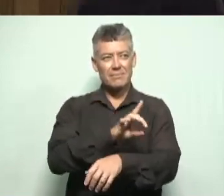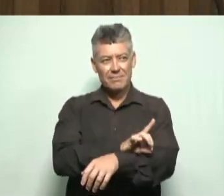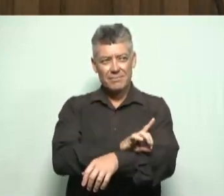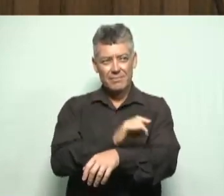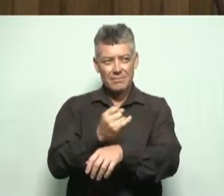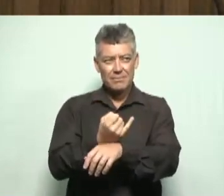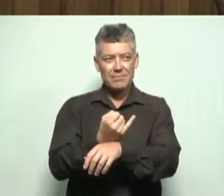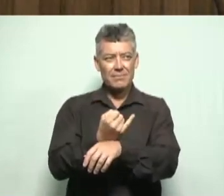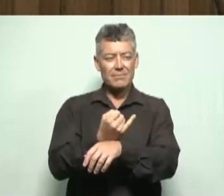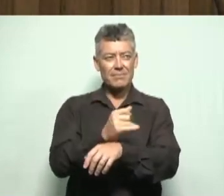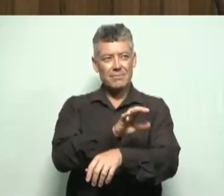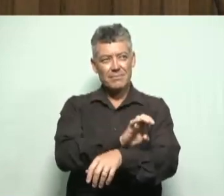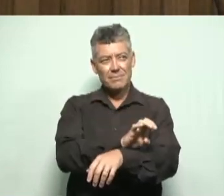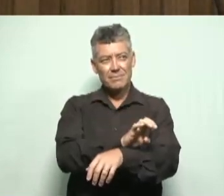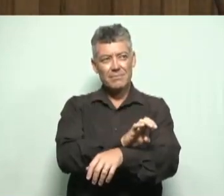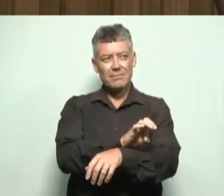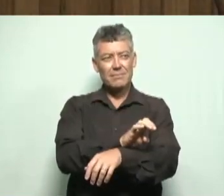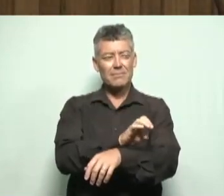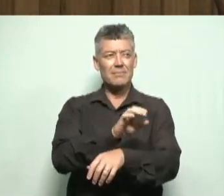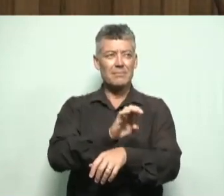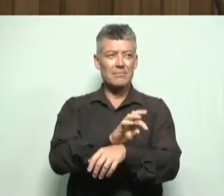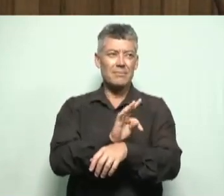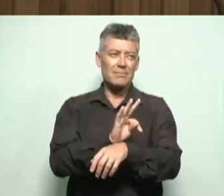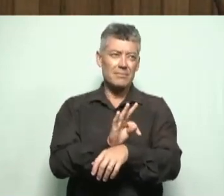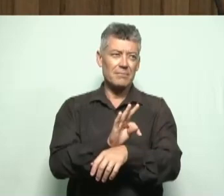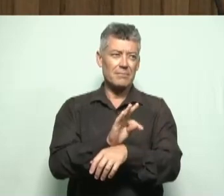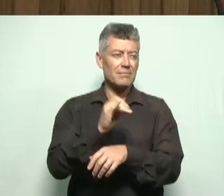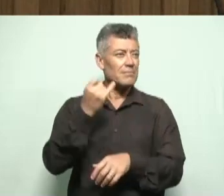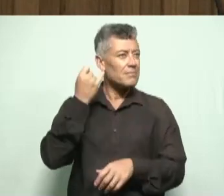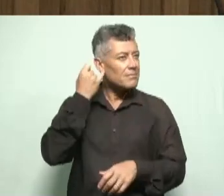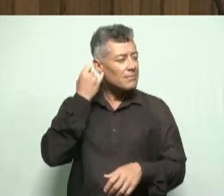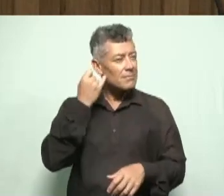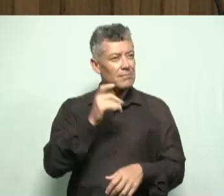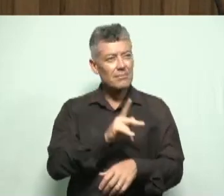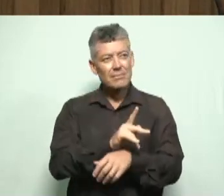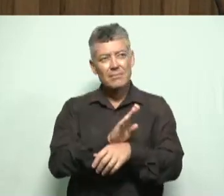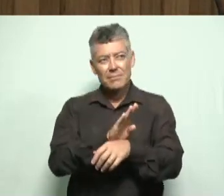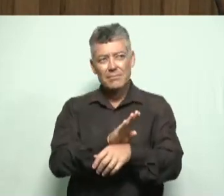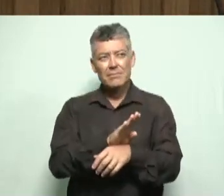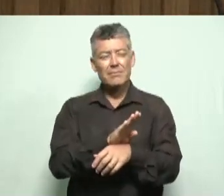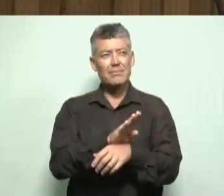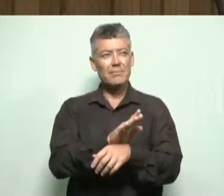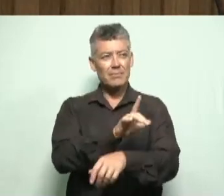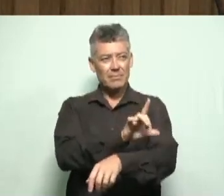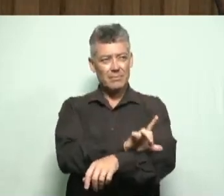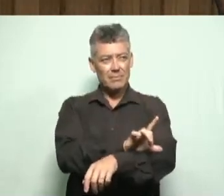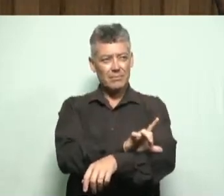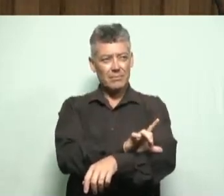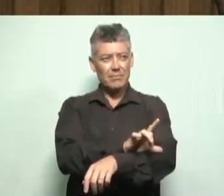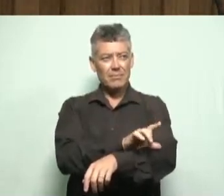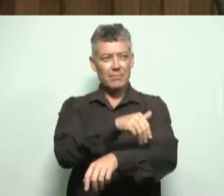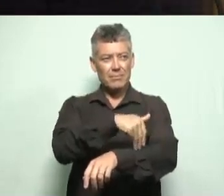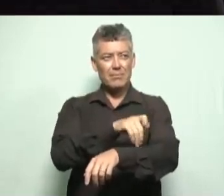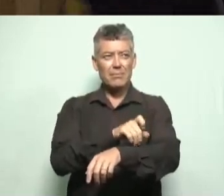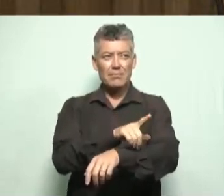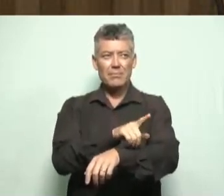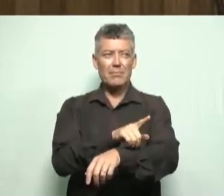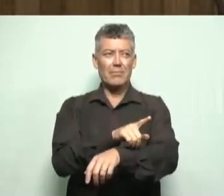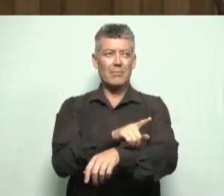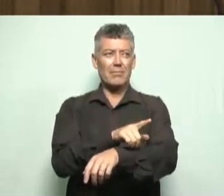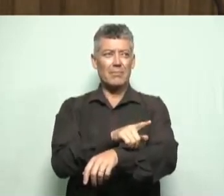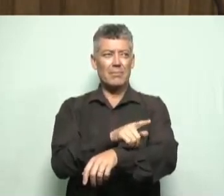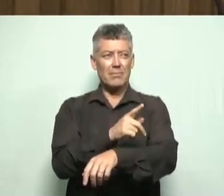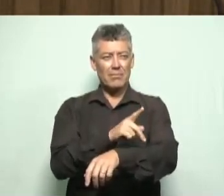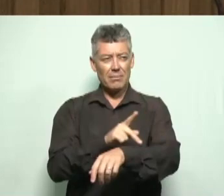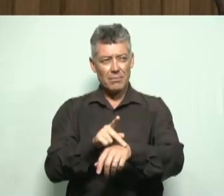Júnior, Ibaldo Medeiros, Érico Jacques, Merbert Sena, Júlia Arruda, Kleber Fernandes, Luciano Nascimento, Milclay Leite, Nivaldo Bacurau,